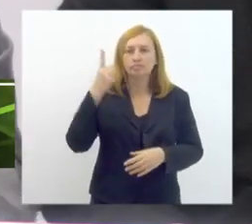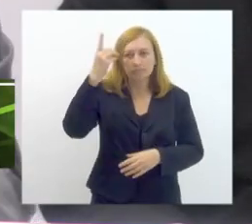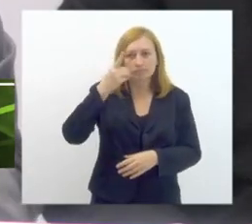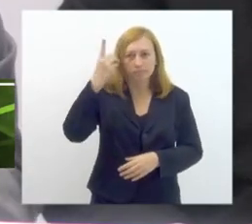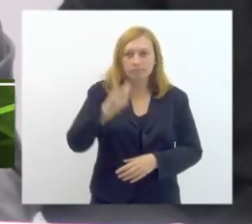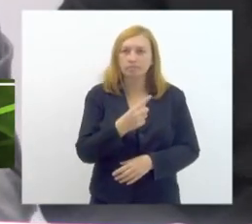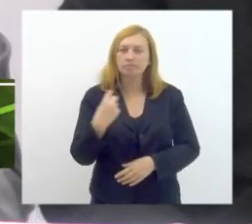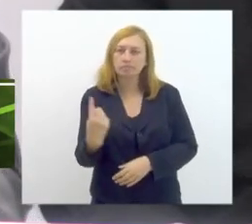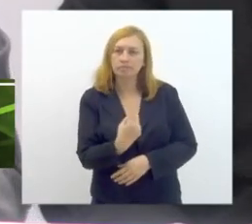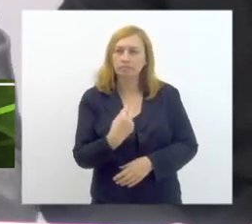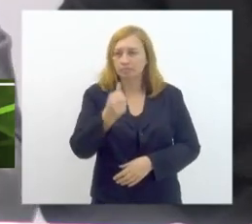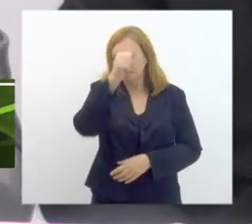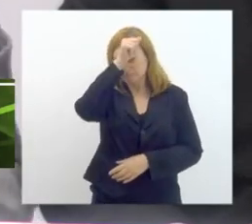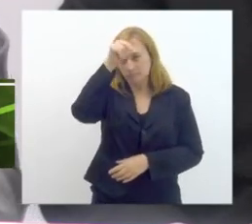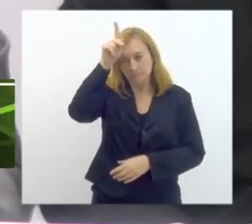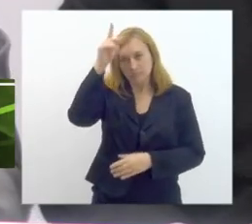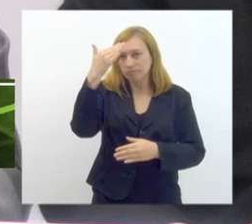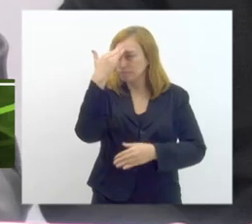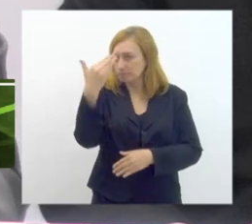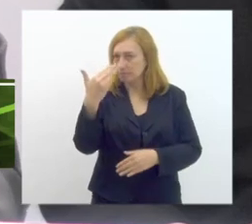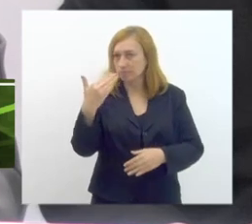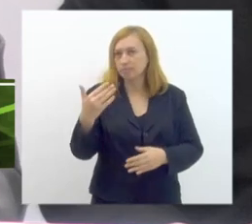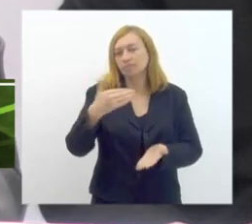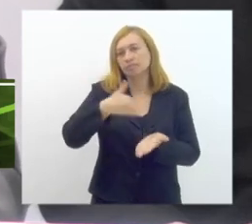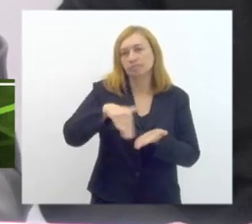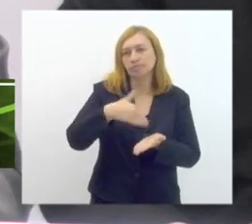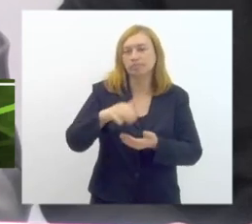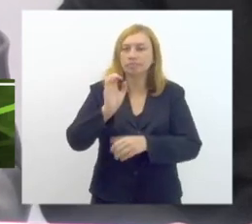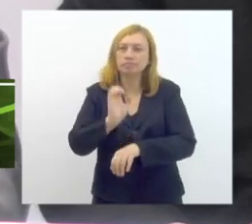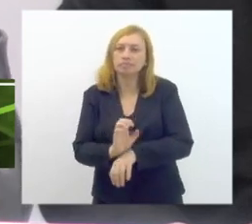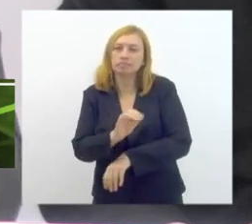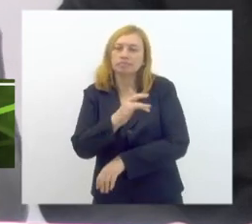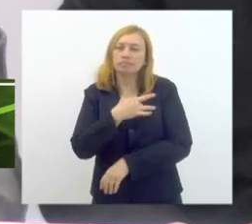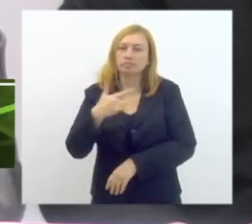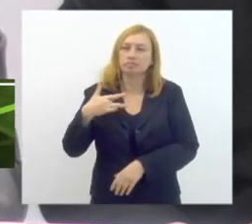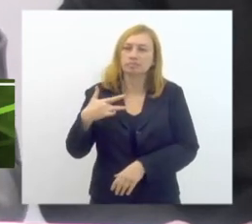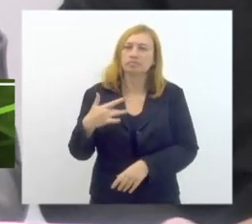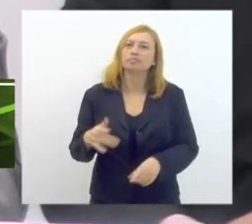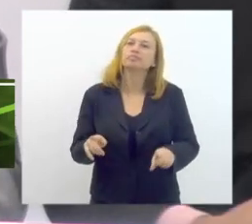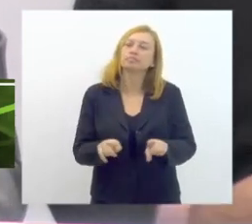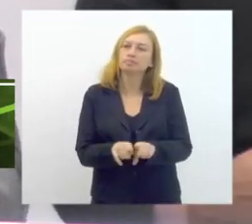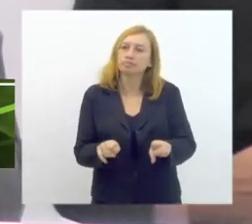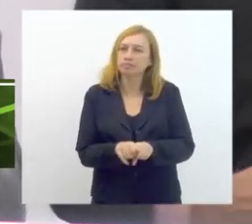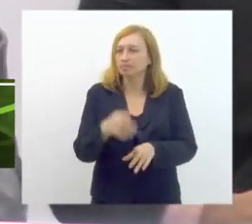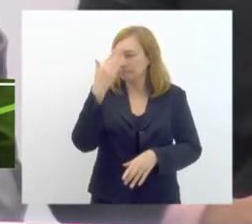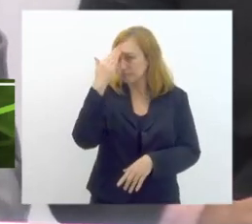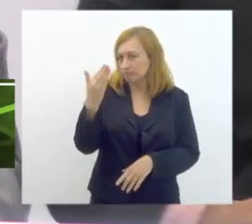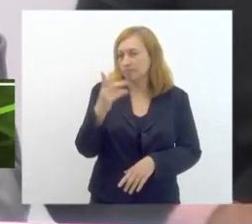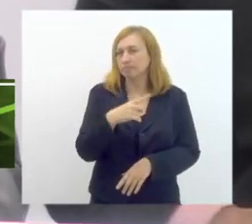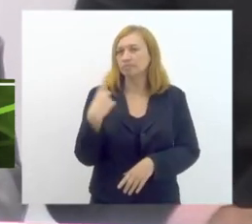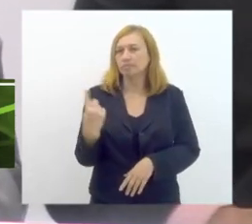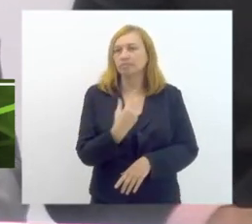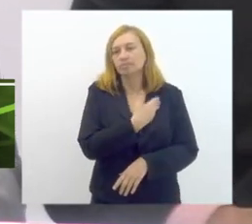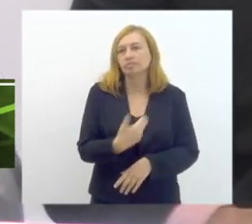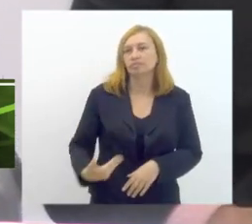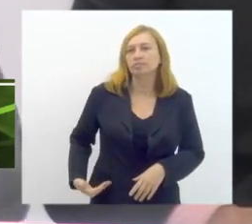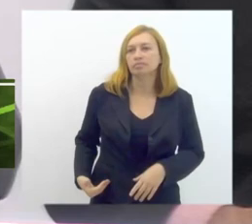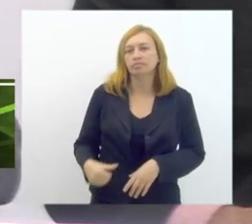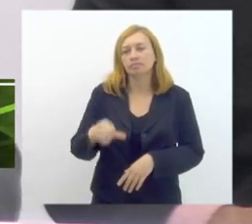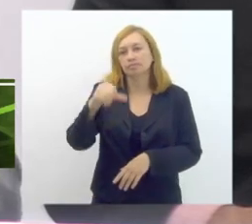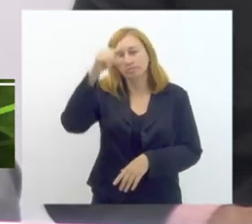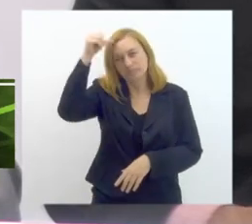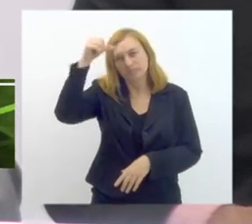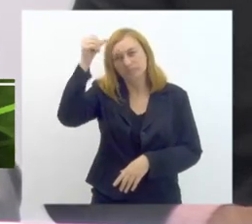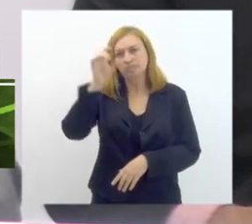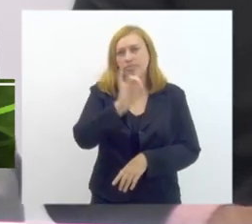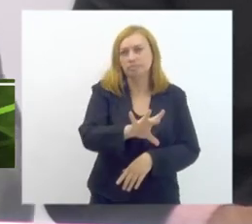também do nosso presidente, o agradecimento à Secretaria de Estado de Saúde e o agradecimento ao nosso governador Cláudio Castro e a